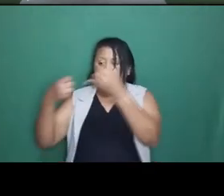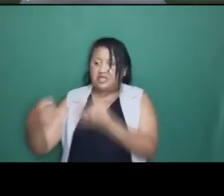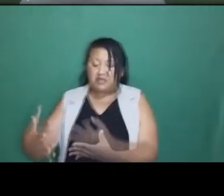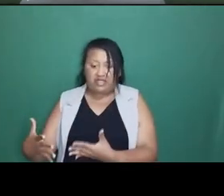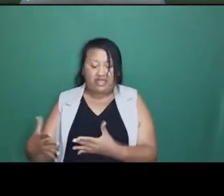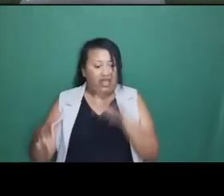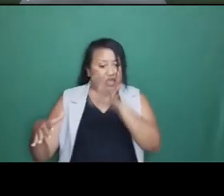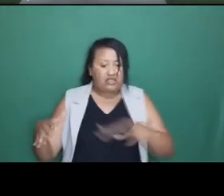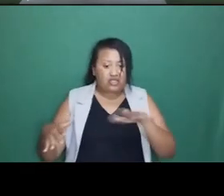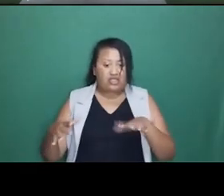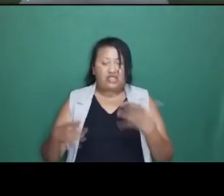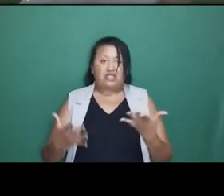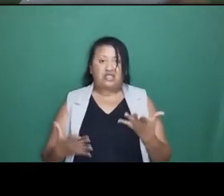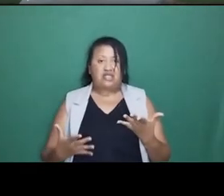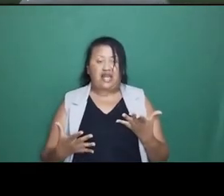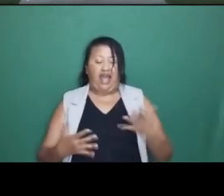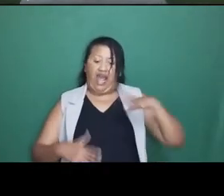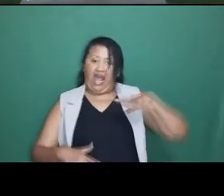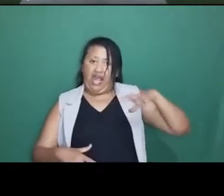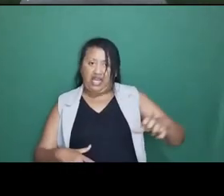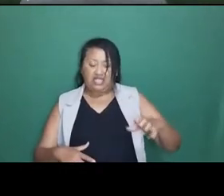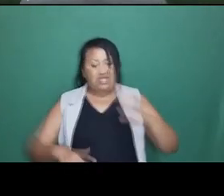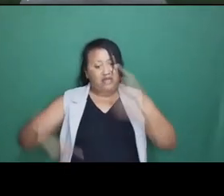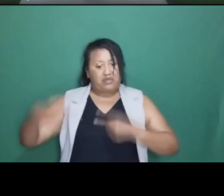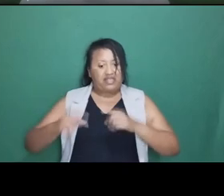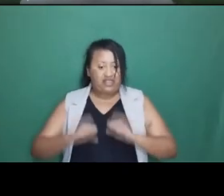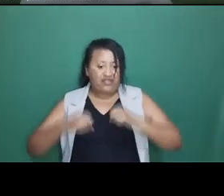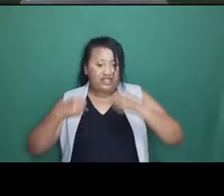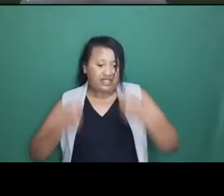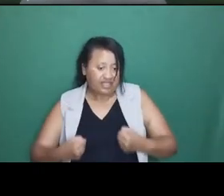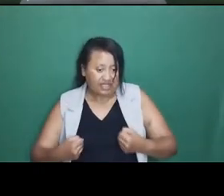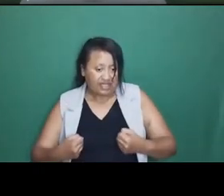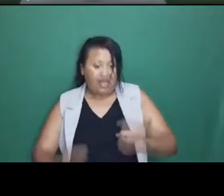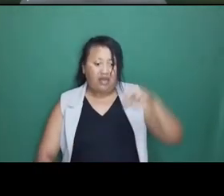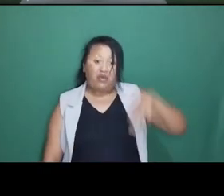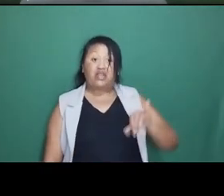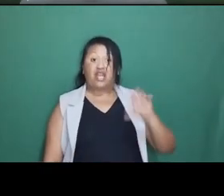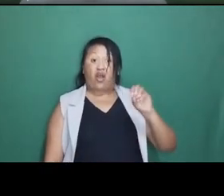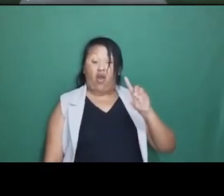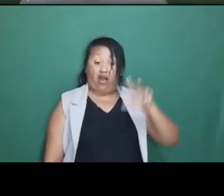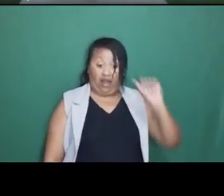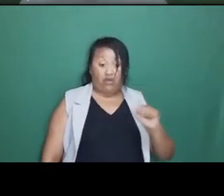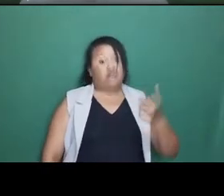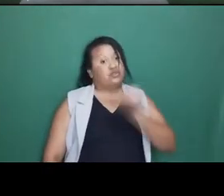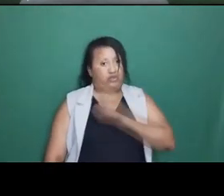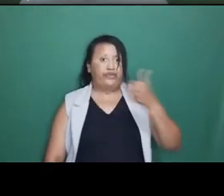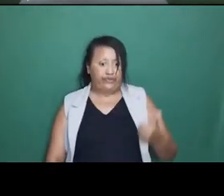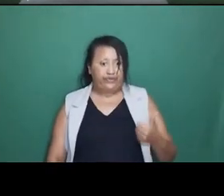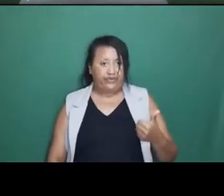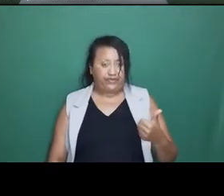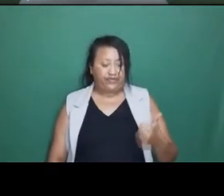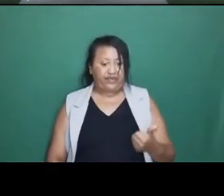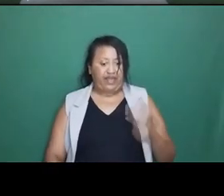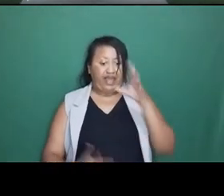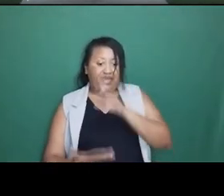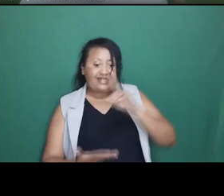moral e política que foi defendida por Nicolau Maquiavel por isso número um já está aí né de Deus